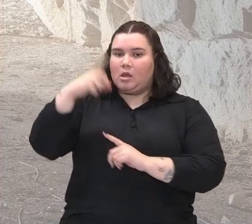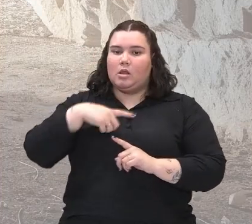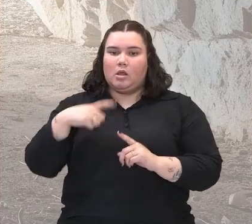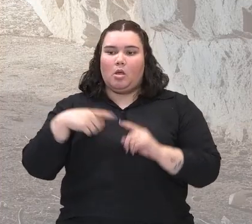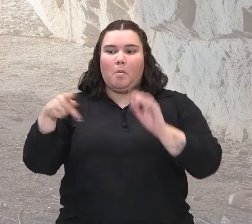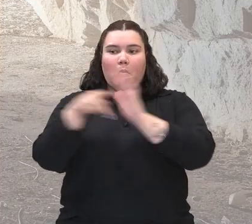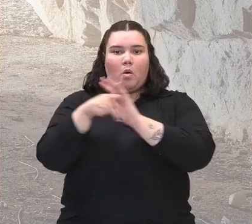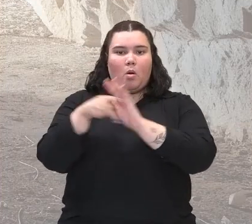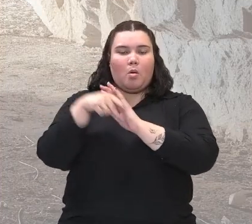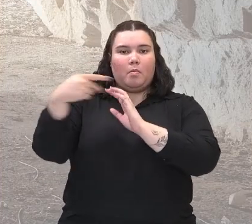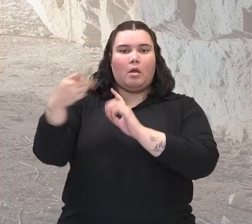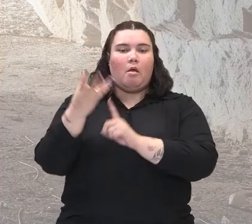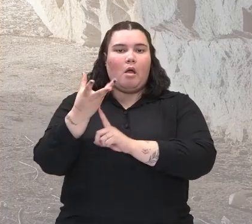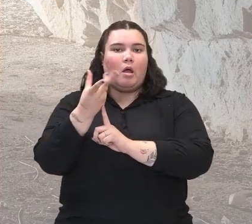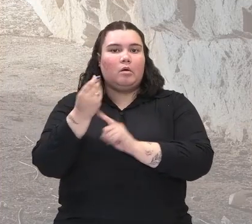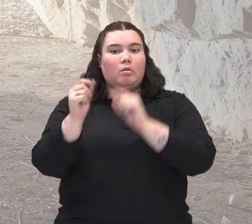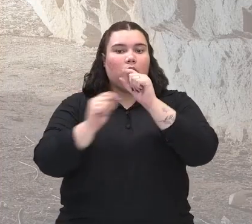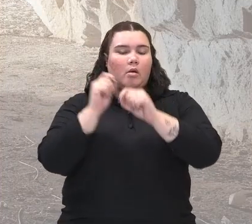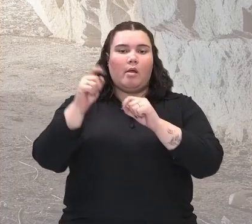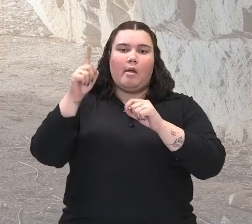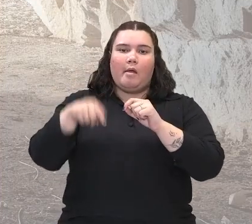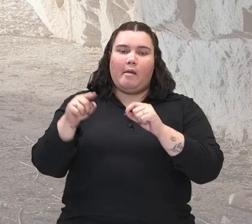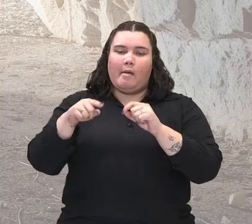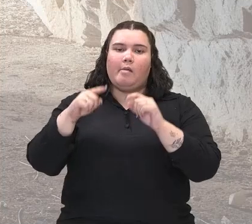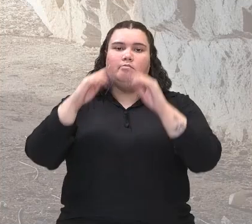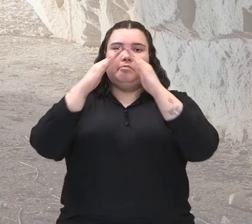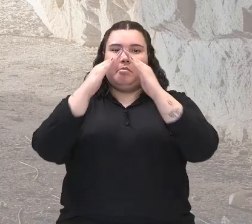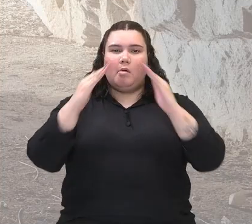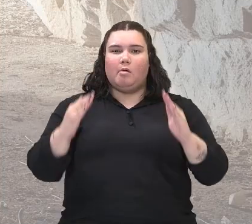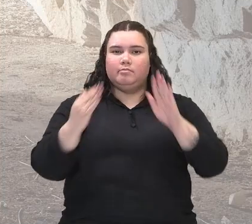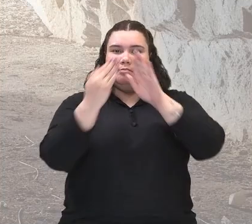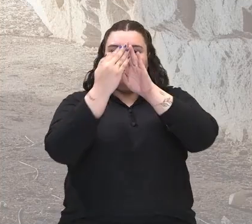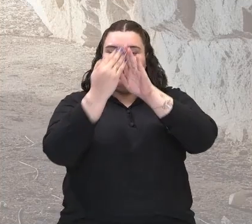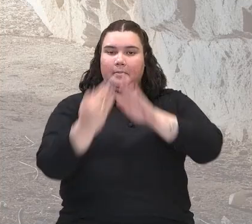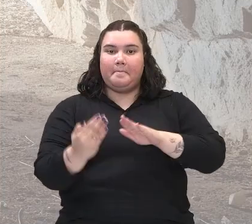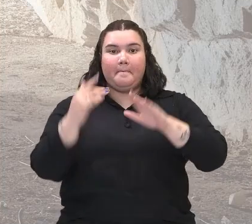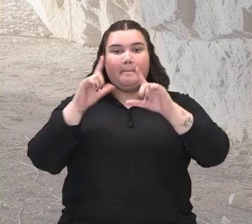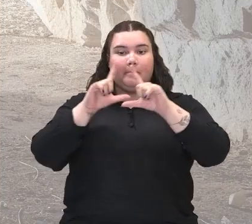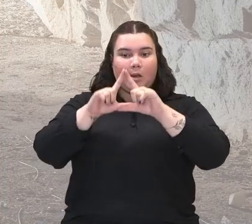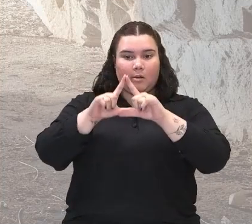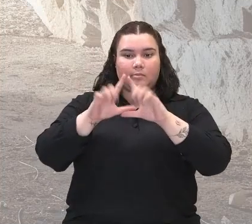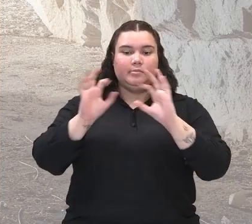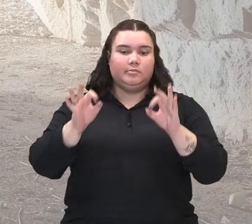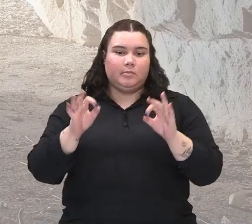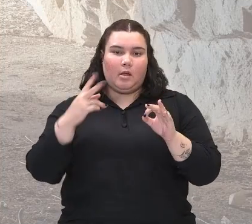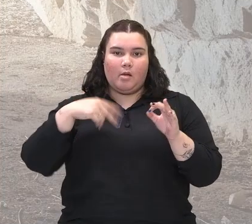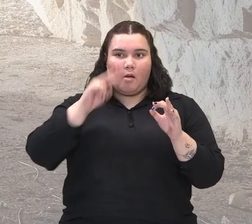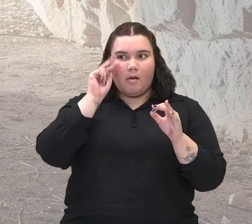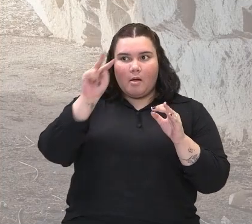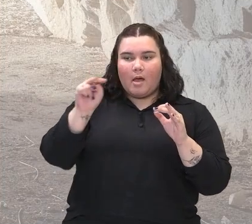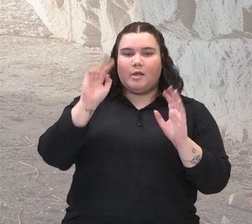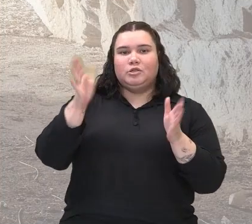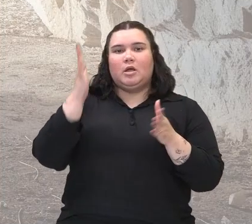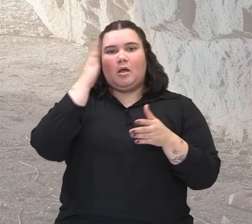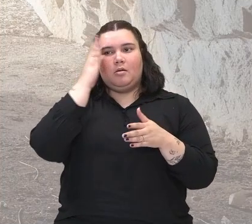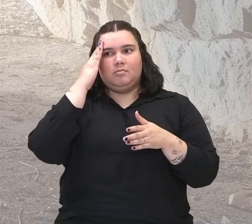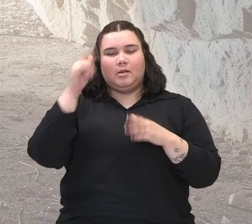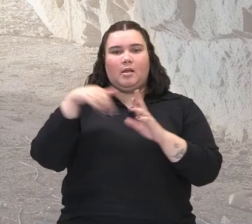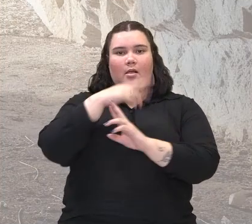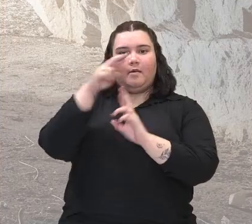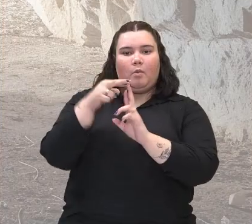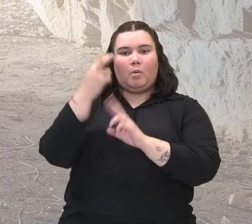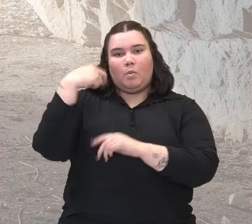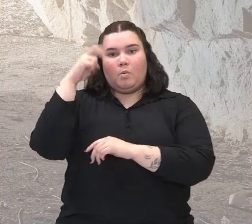egípcia as pirâmides elas são uma grande referência a gente olha uma pirâmide a gente já consegue idealizar logo alguma referência à